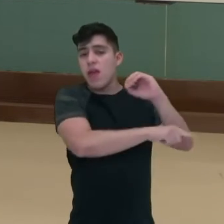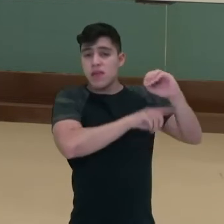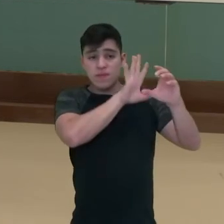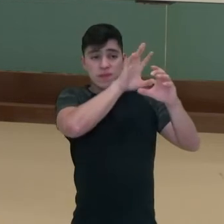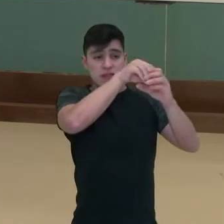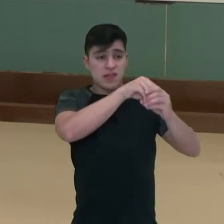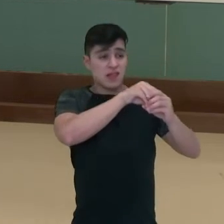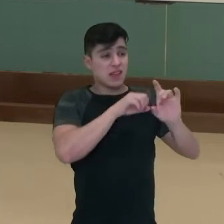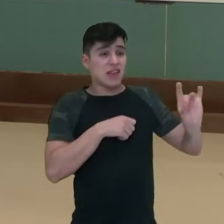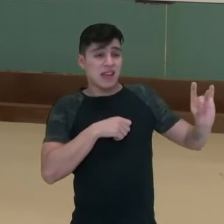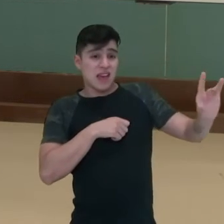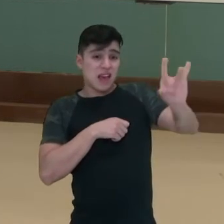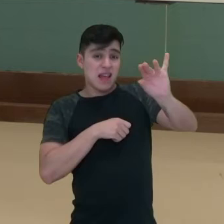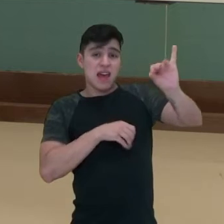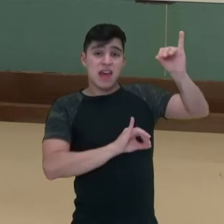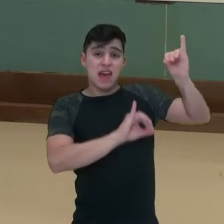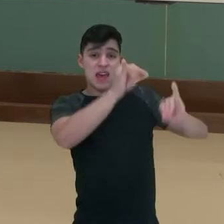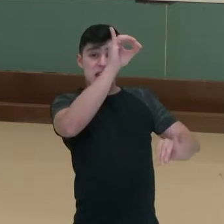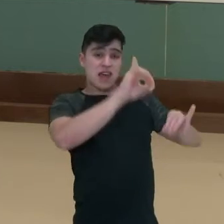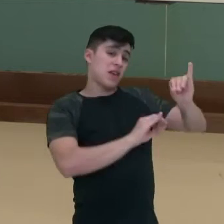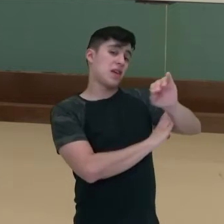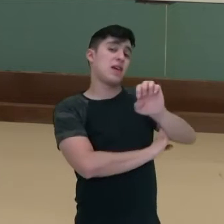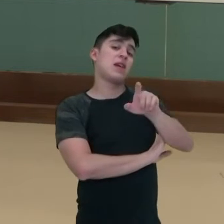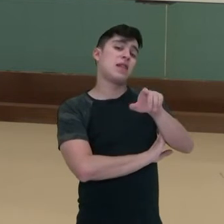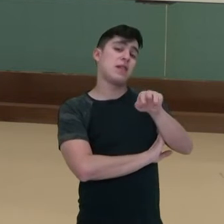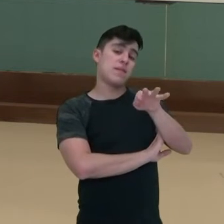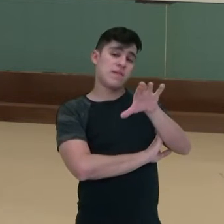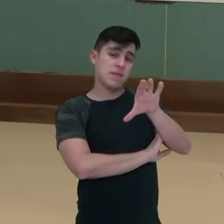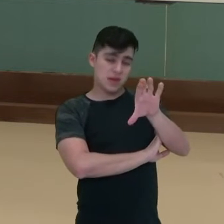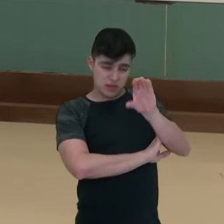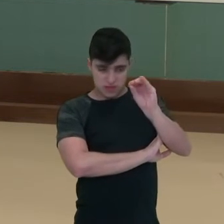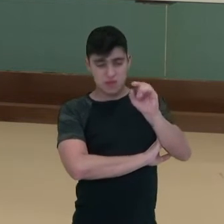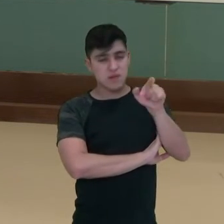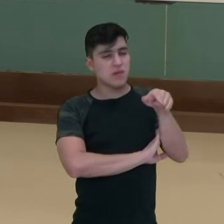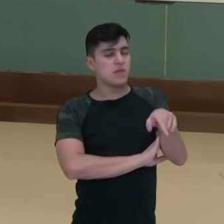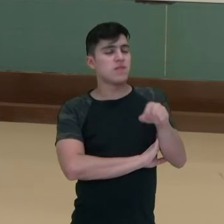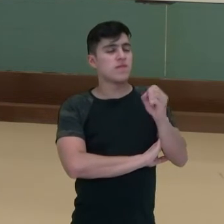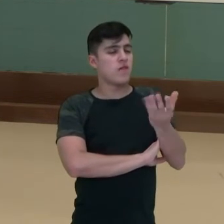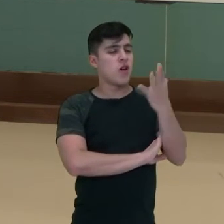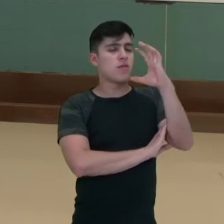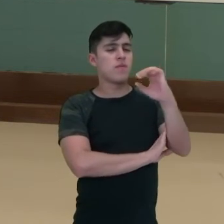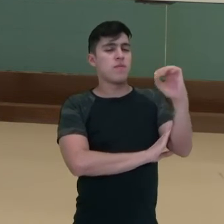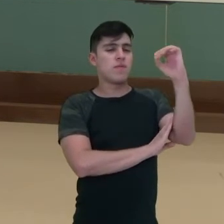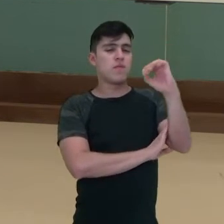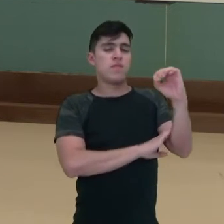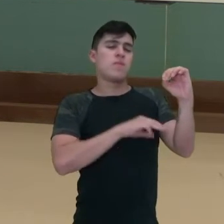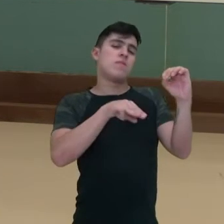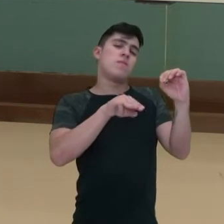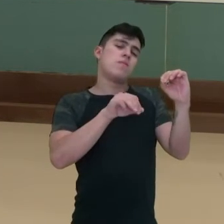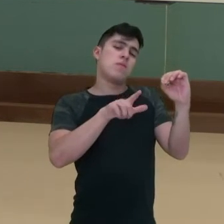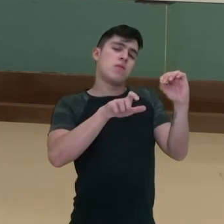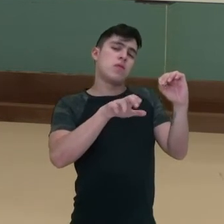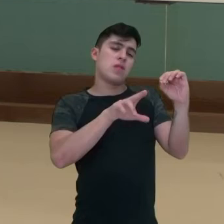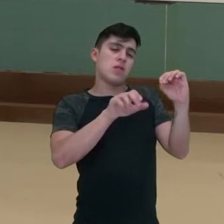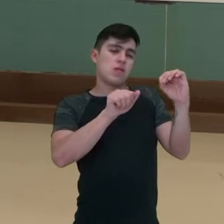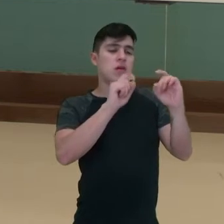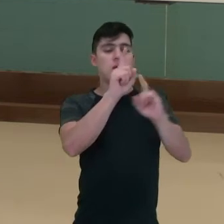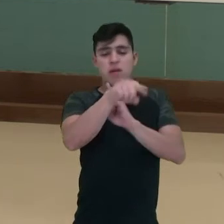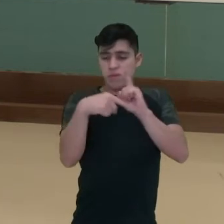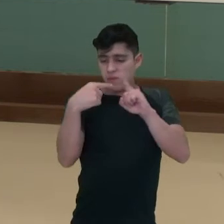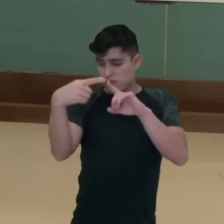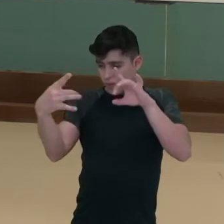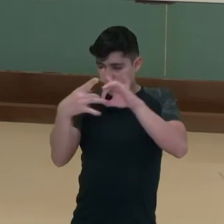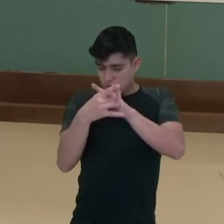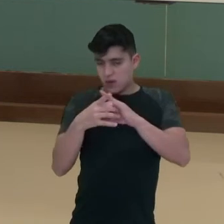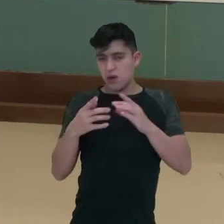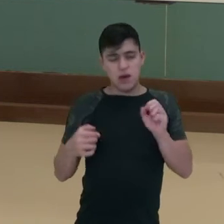elemento que forma a molécula originada a partir dessas ligações covalentes. Se eu tiver um elemento só,